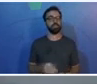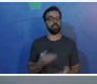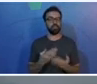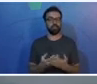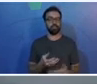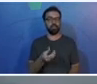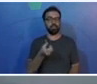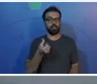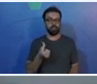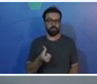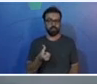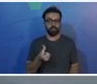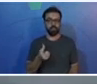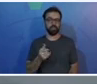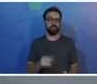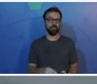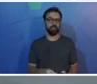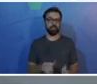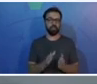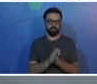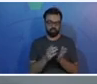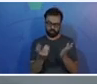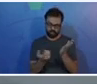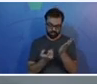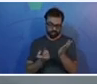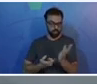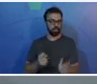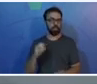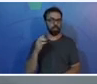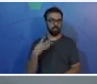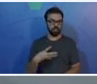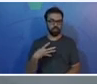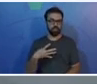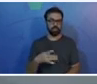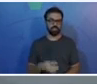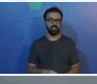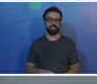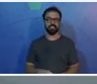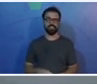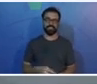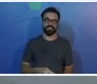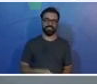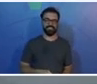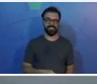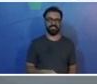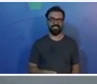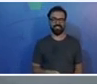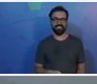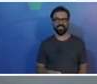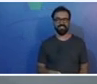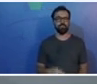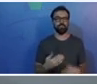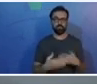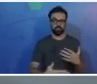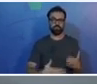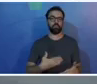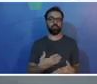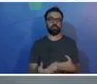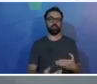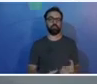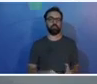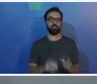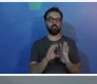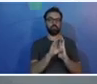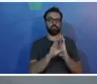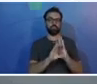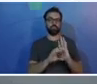aula da apostila 4. Eu sou a professora Adriana e vamos continuar a unidade 14, o